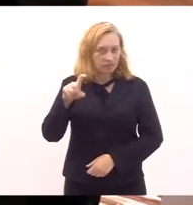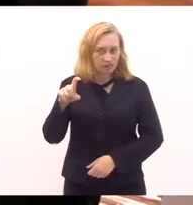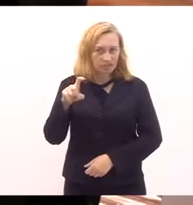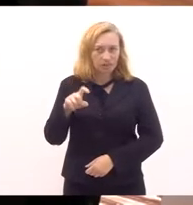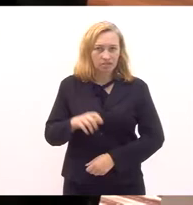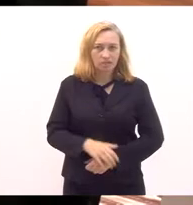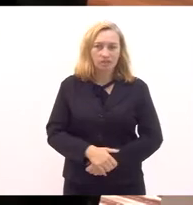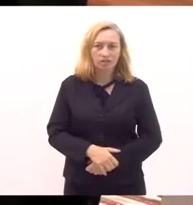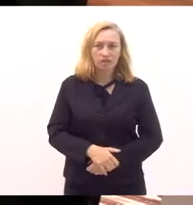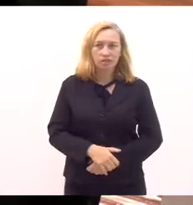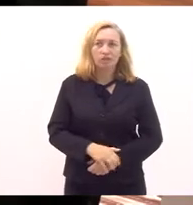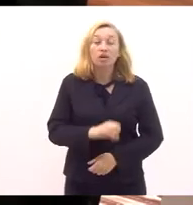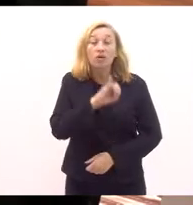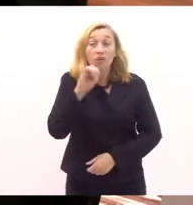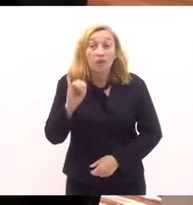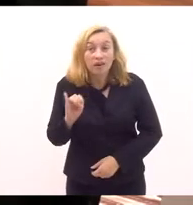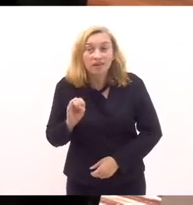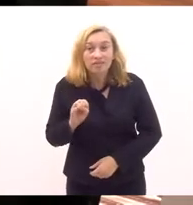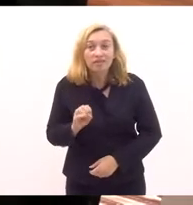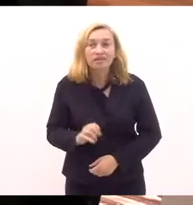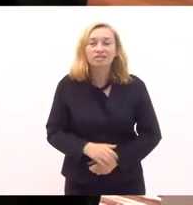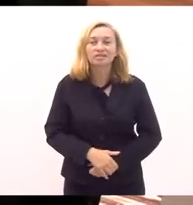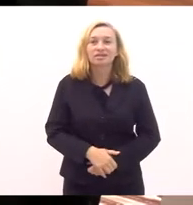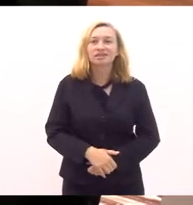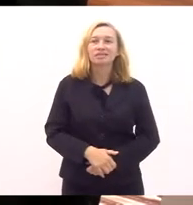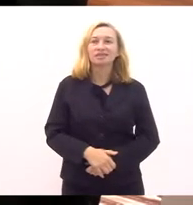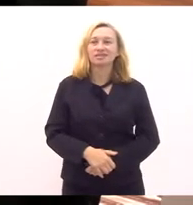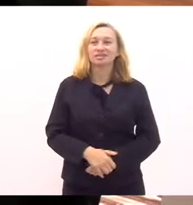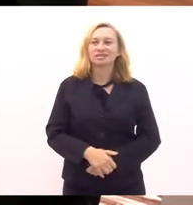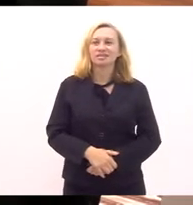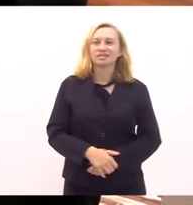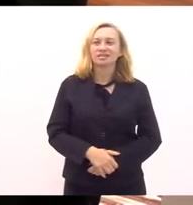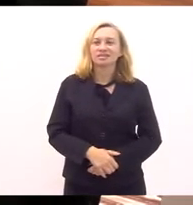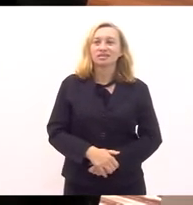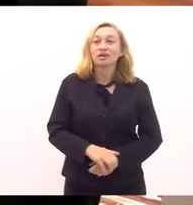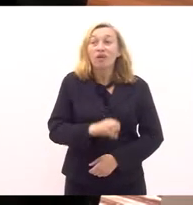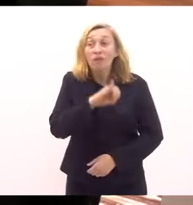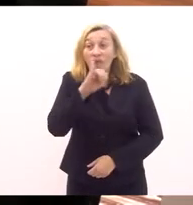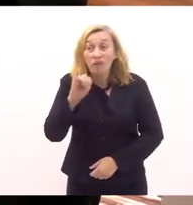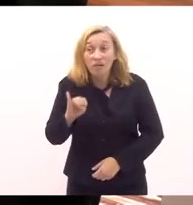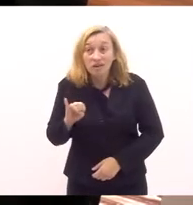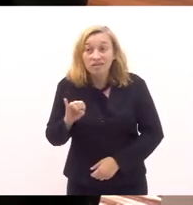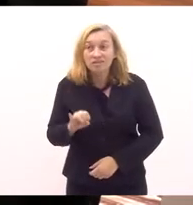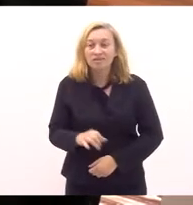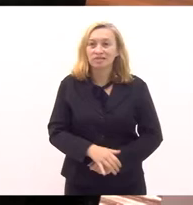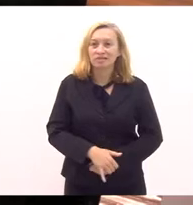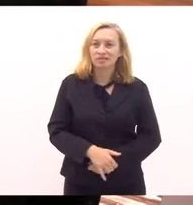Cadê você, Alex? Alex? Alô, tudo bem? Oi? Oi, oi. Ah. Oi, tudo bem?